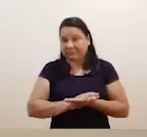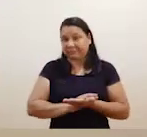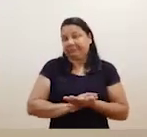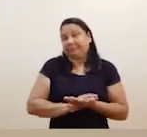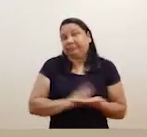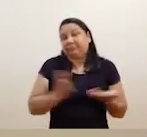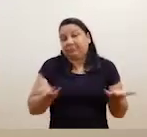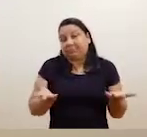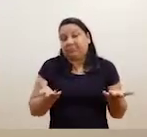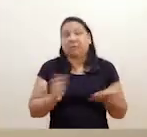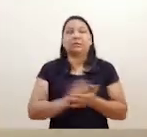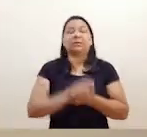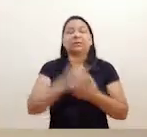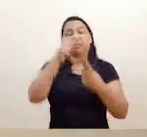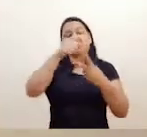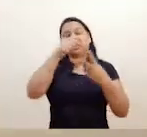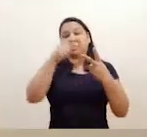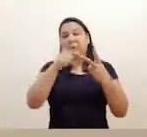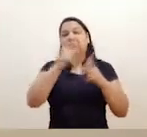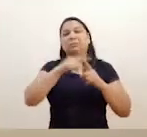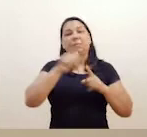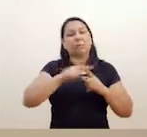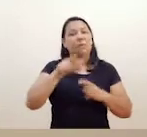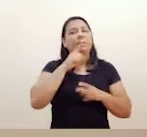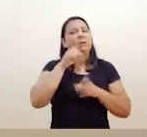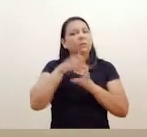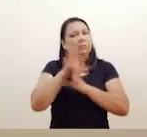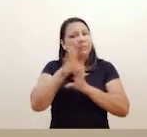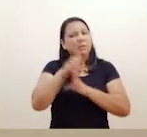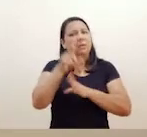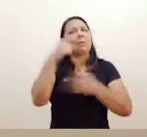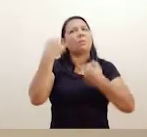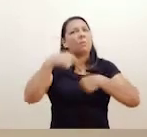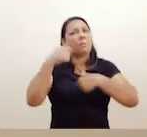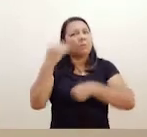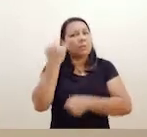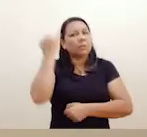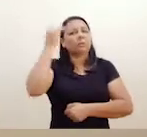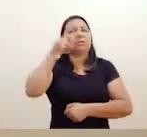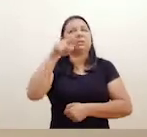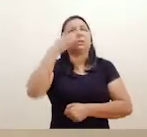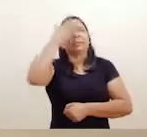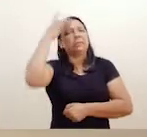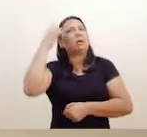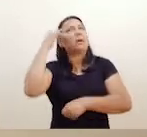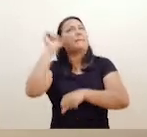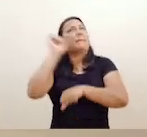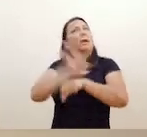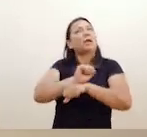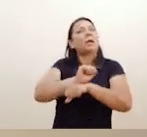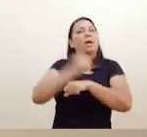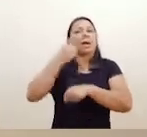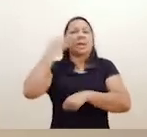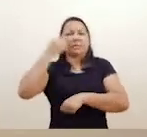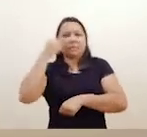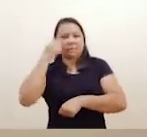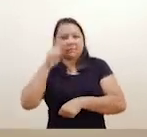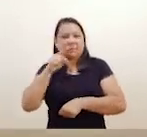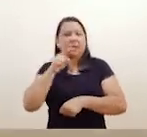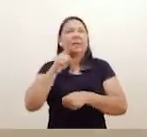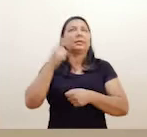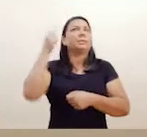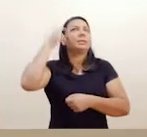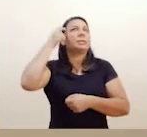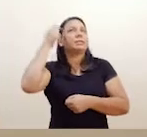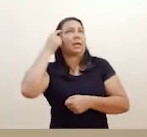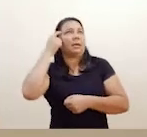nenhum exercício físico? E com relação a essas duas situações, eu falo que é o momento de você se redescobrir. É o momento de